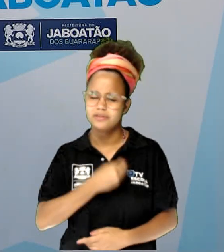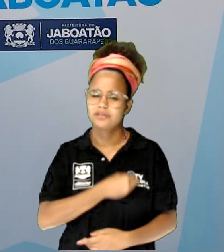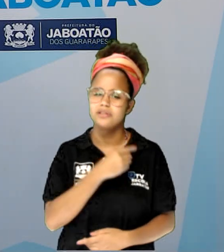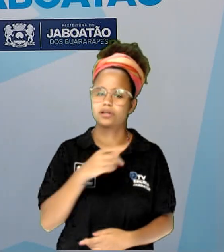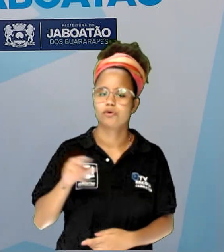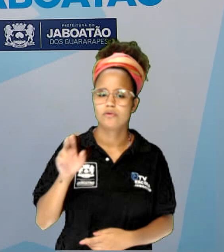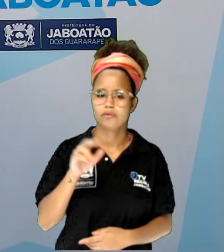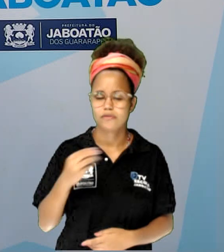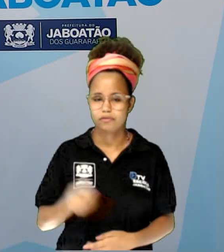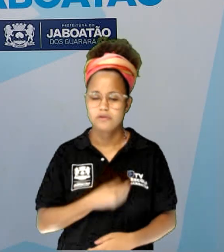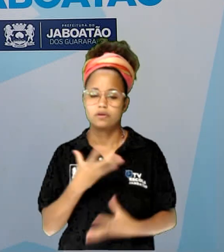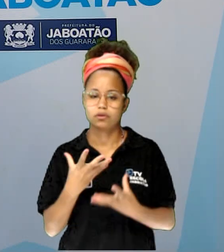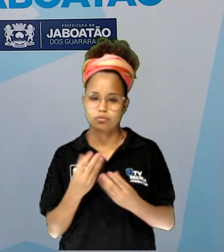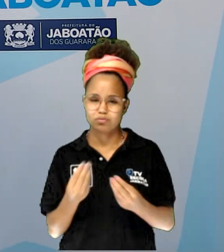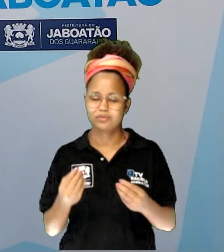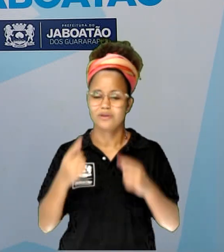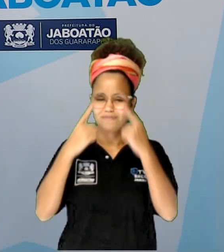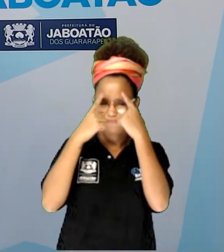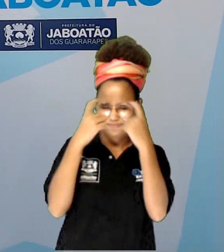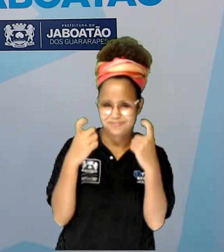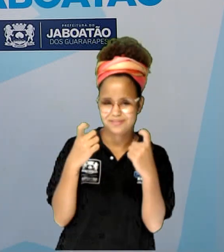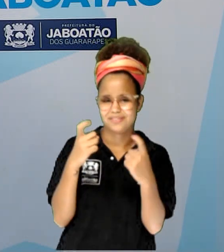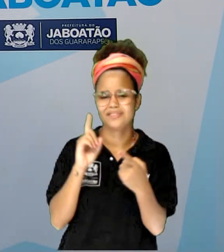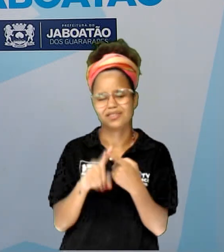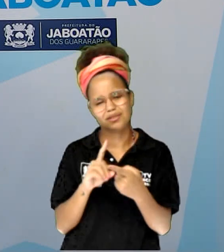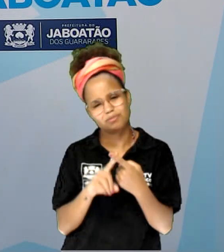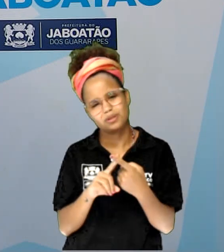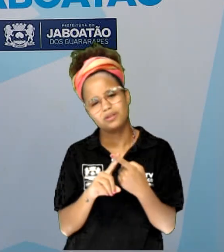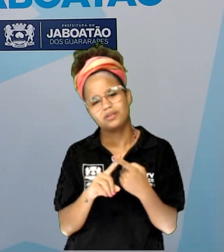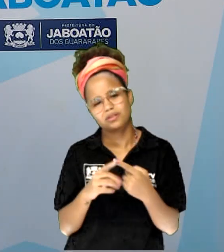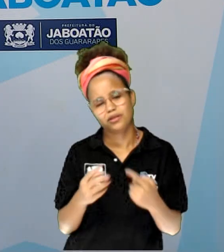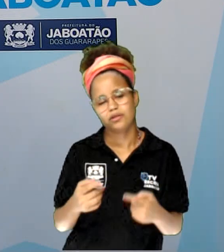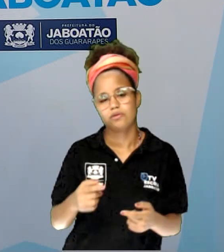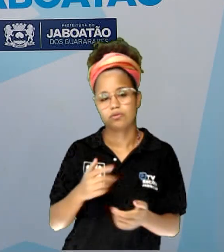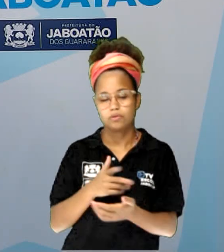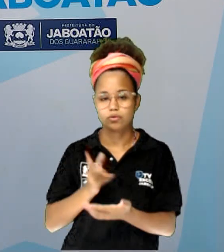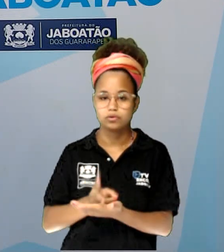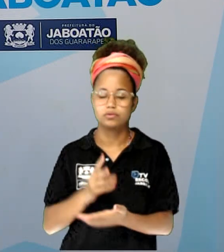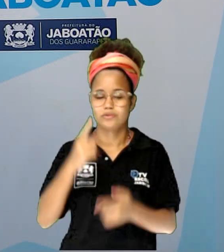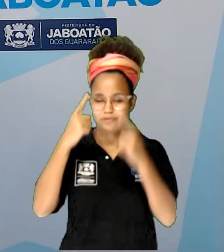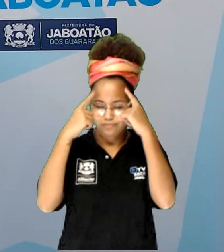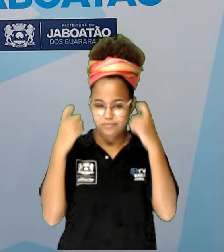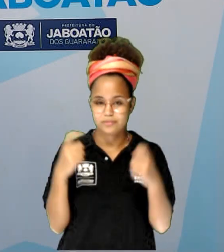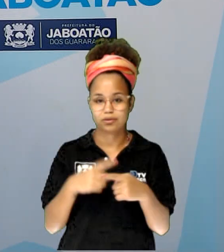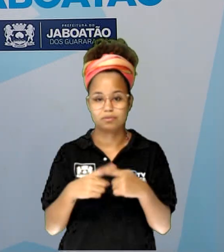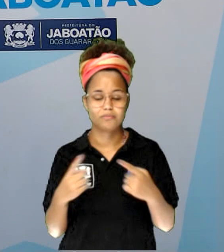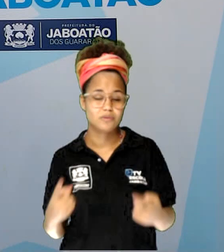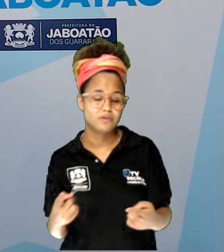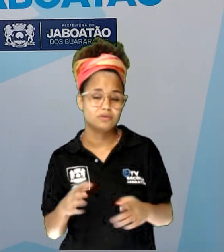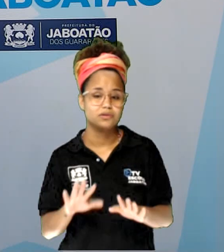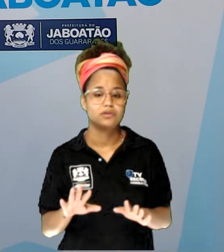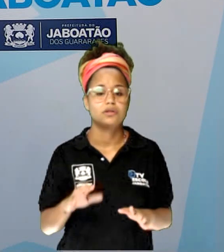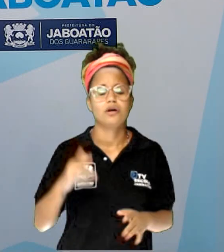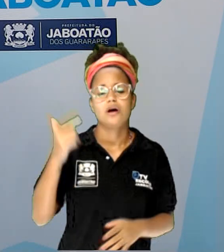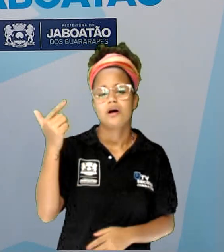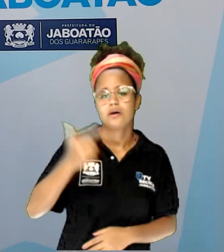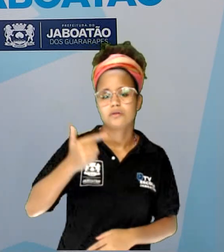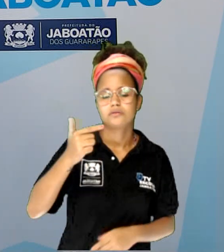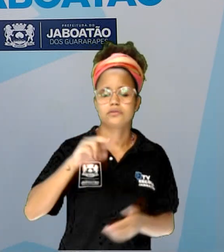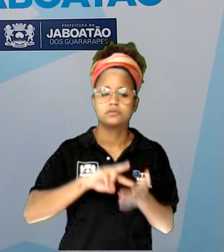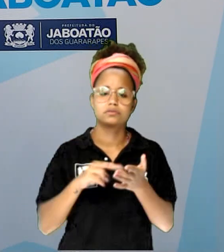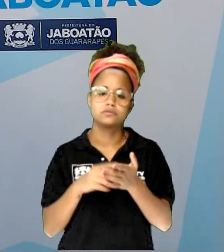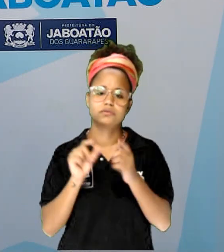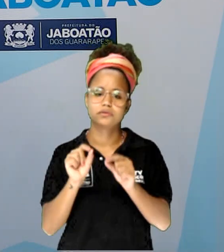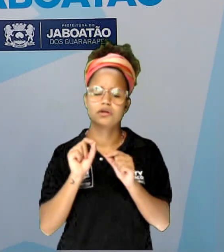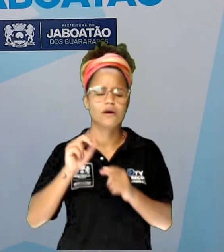violência acaba sendo alguém violento. Só que isso é meio determinista demais, né? Na verdade, o que esse item 2 nos fala também não